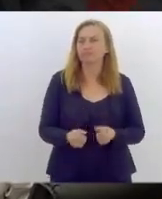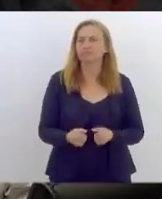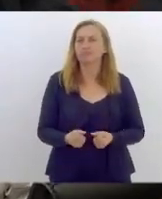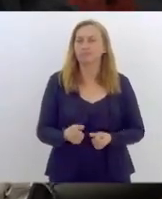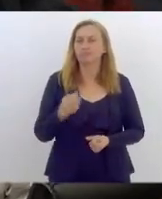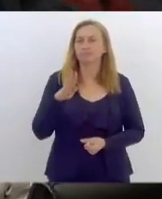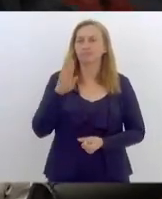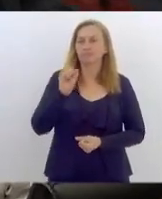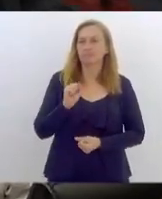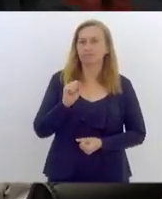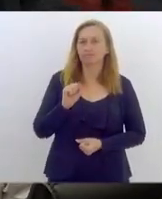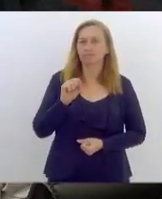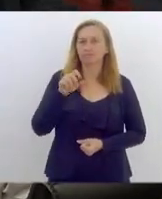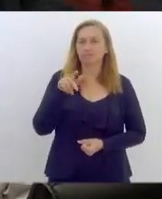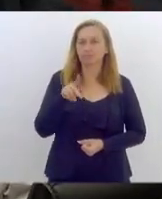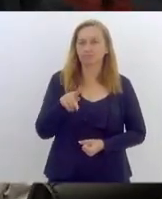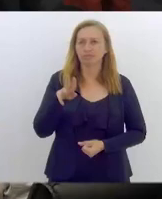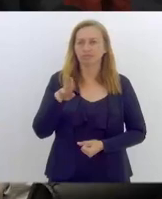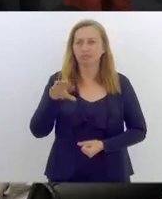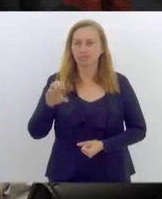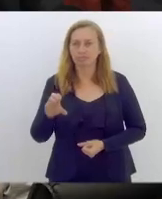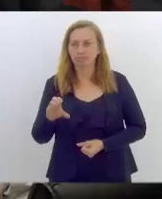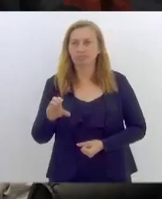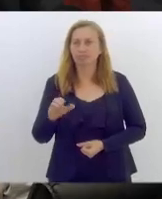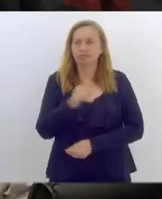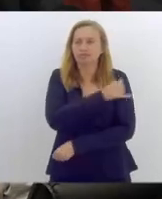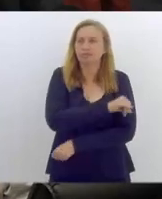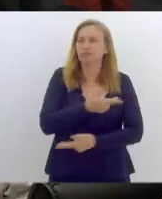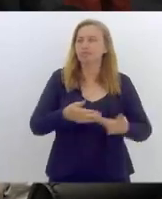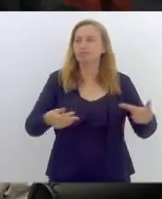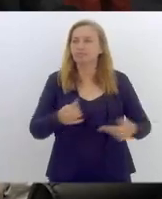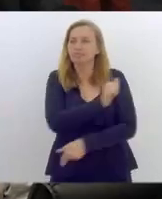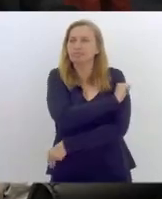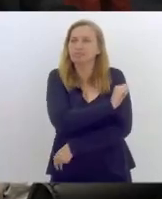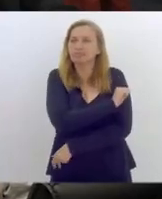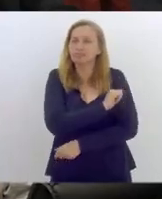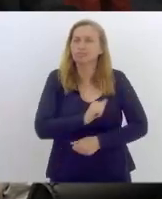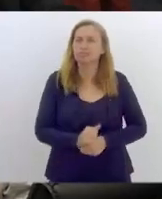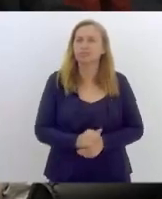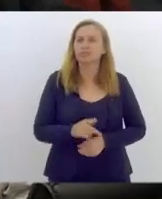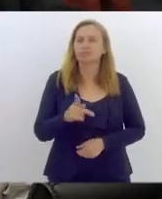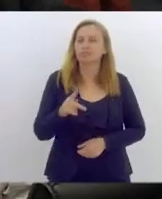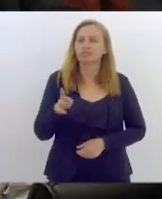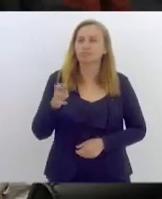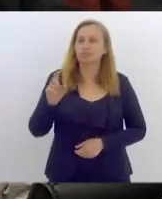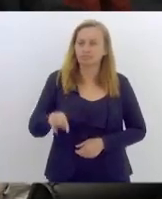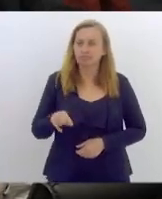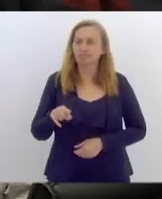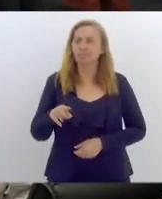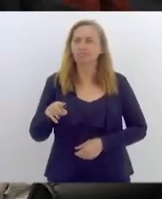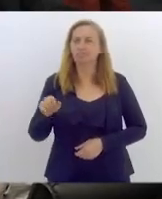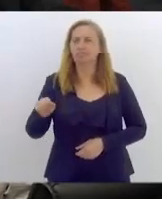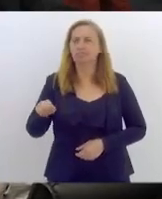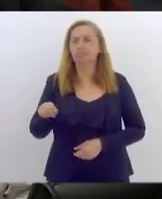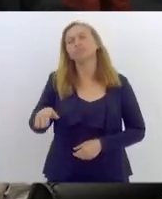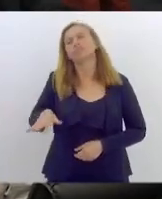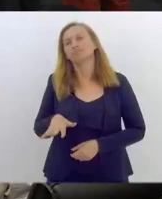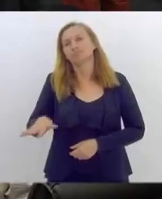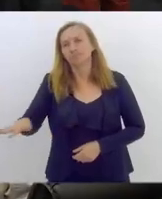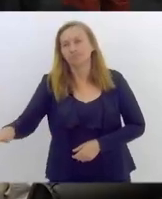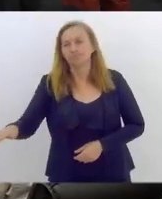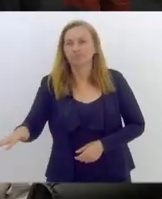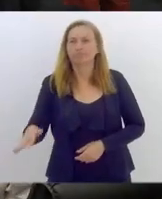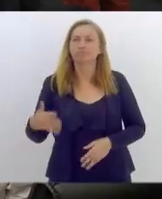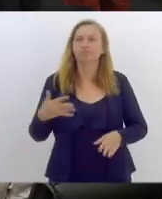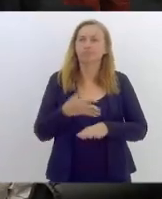bolsa na PUC-Rio. Temos aqui vários alunos, pessoas que fizeram pré-vestibular da Rocinha, da Maré, e que adentraram